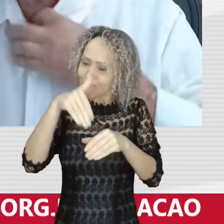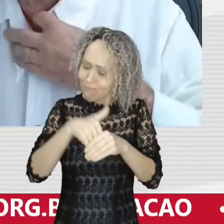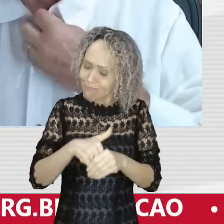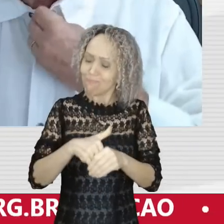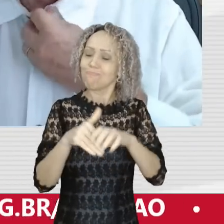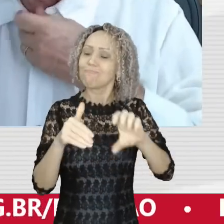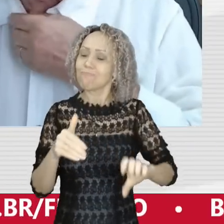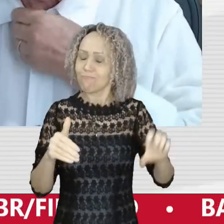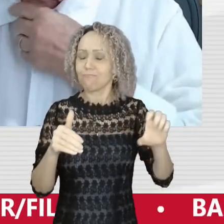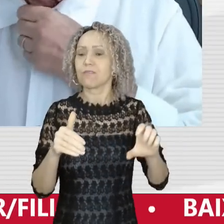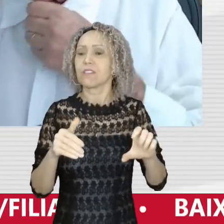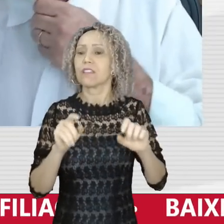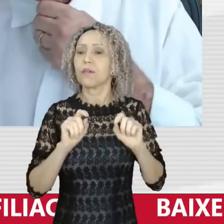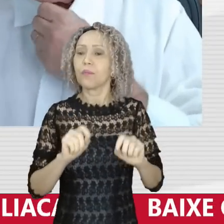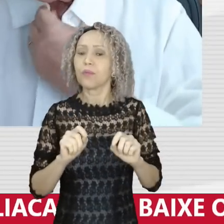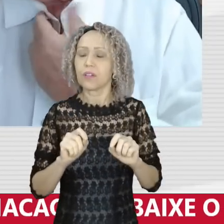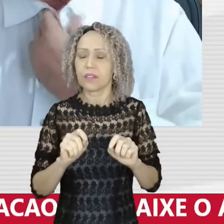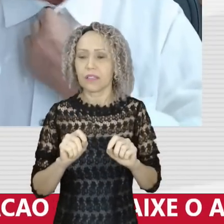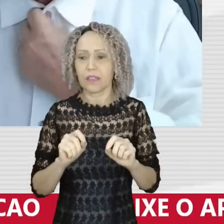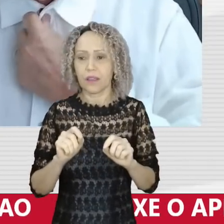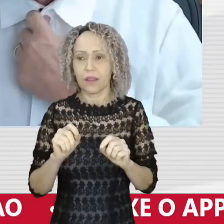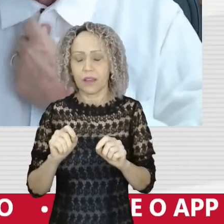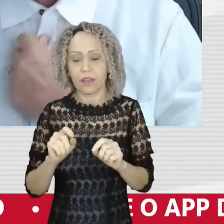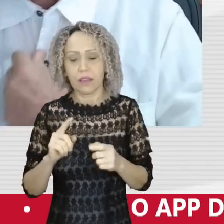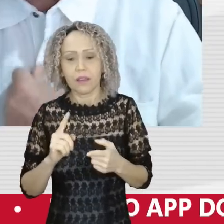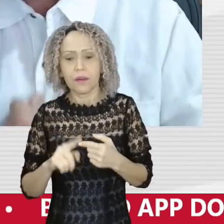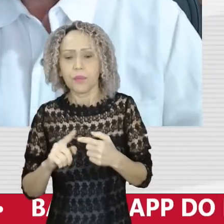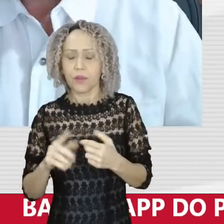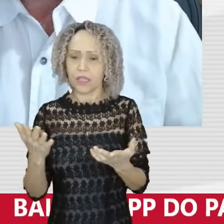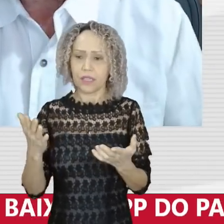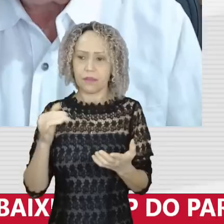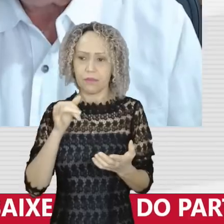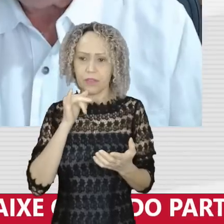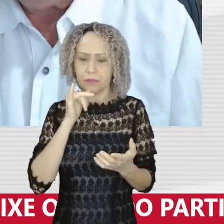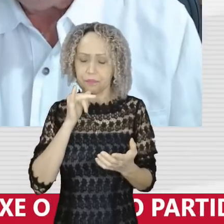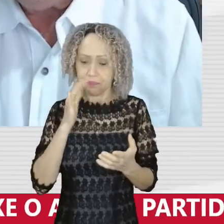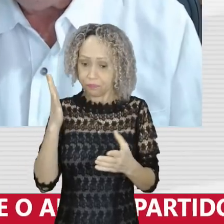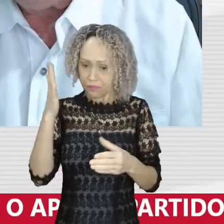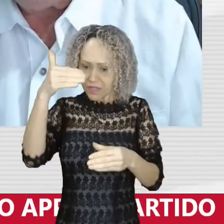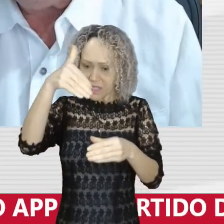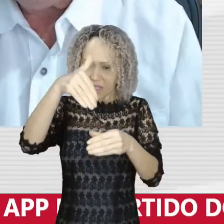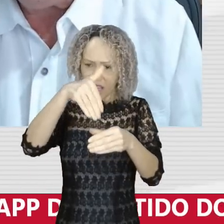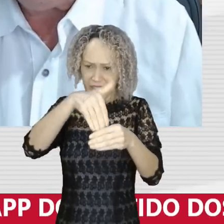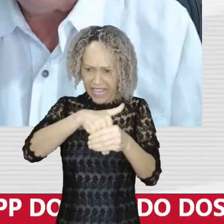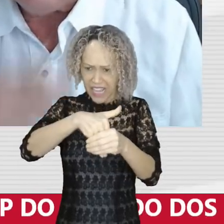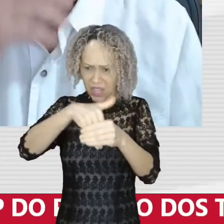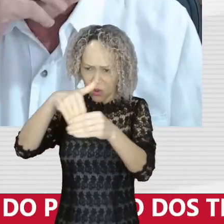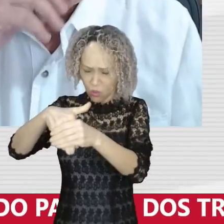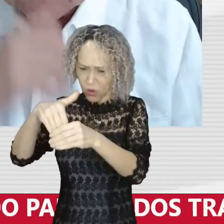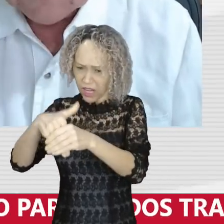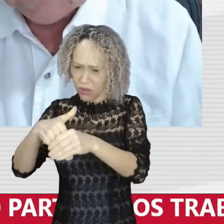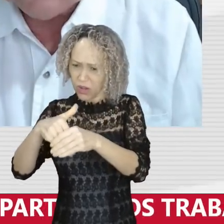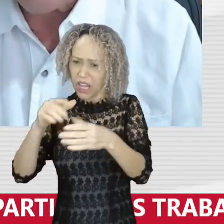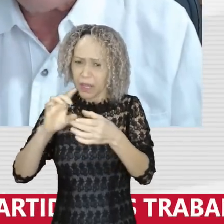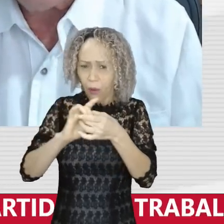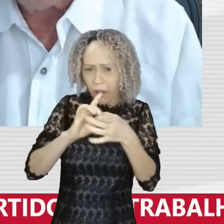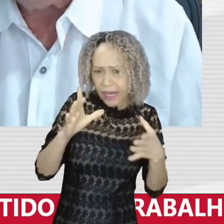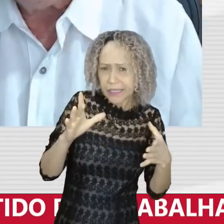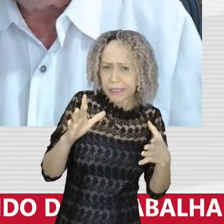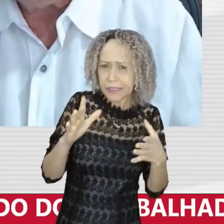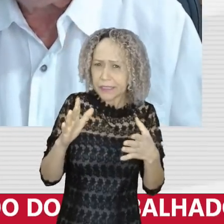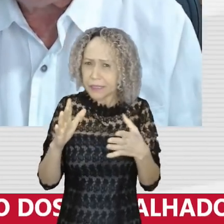restabelecida porque ganhamos nas urnas, isso vai acontecer dia a dia, na medida que